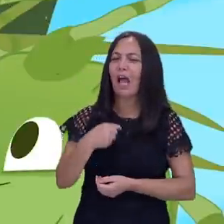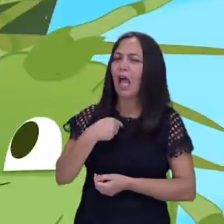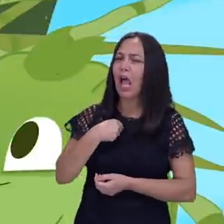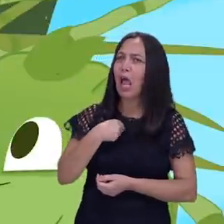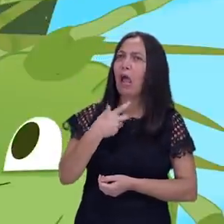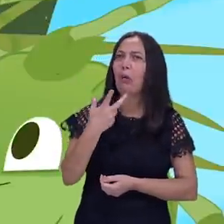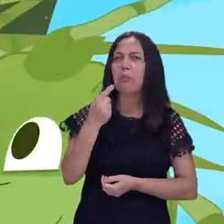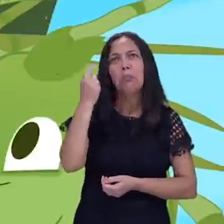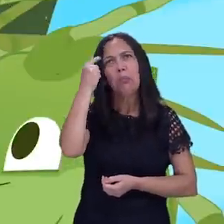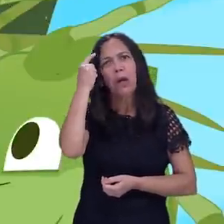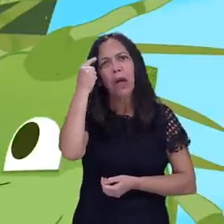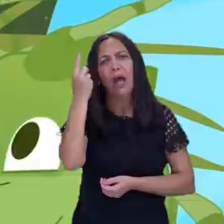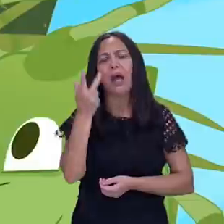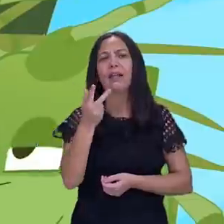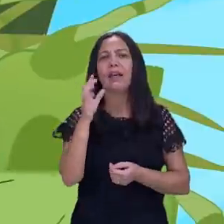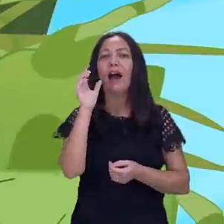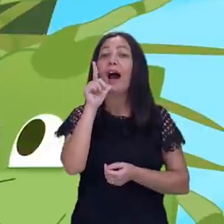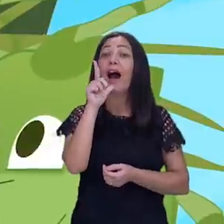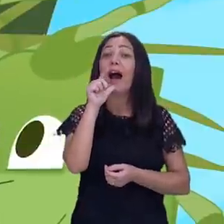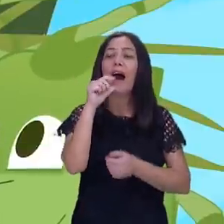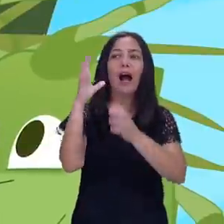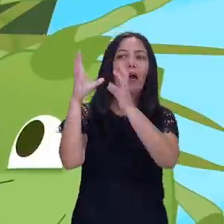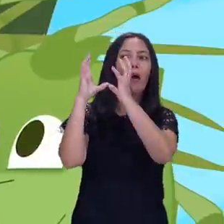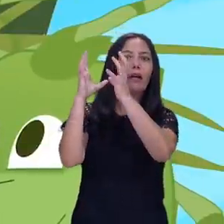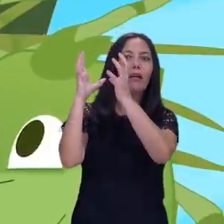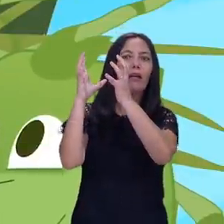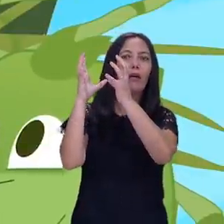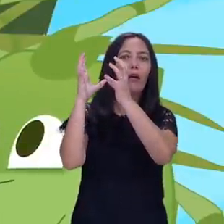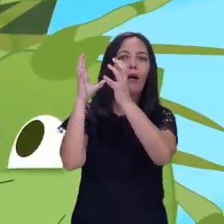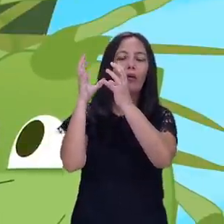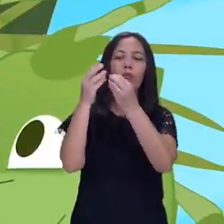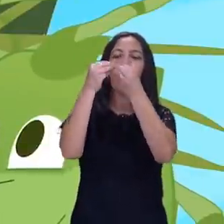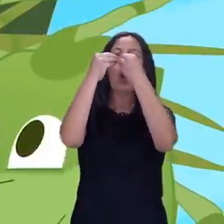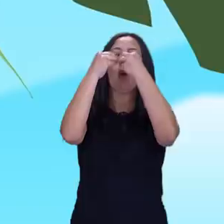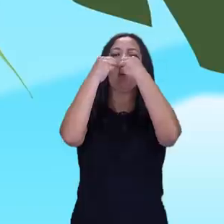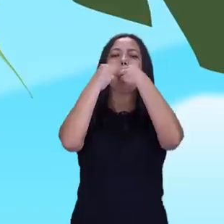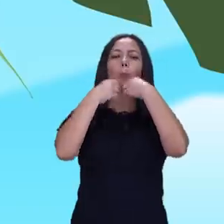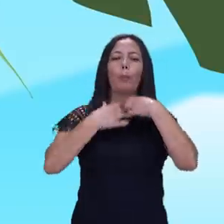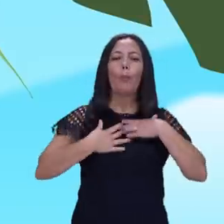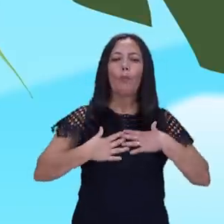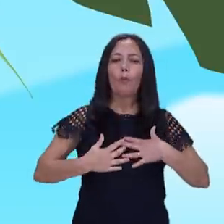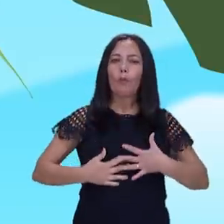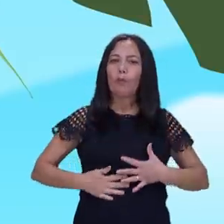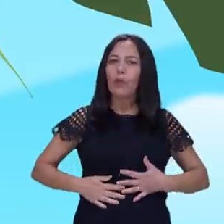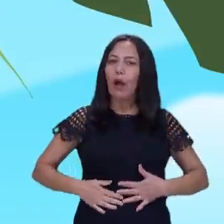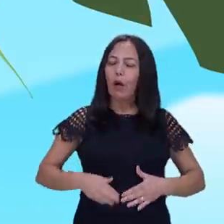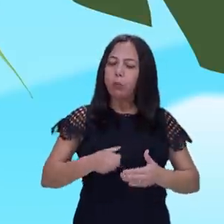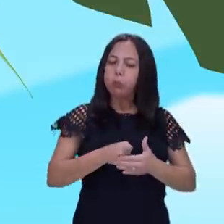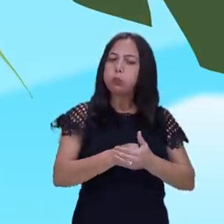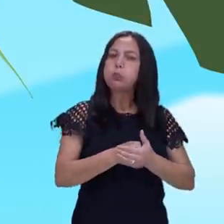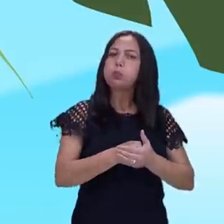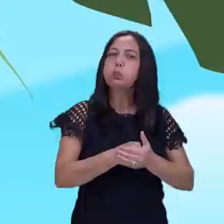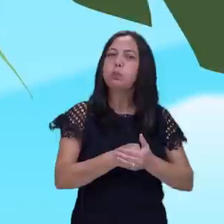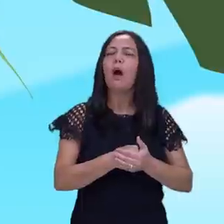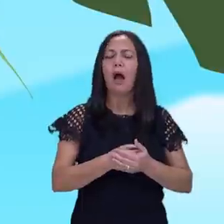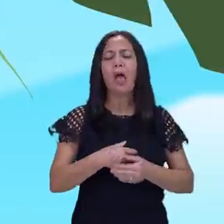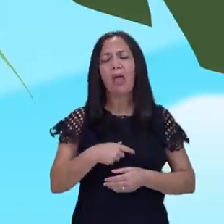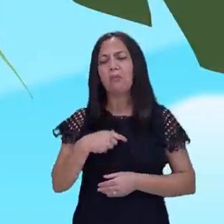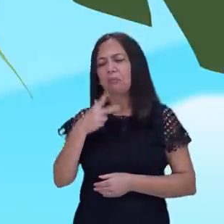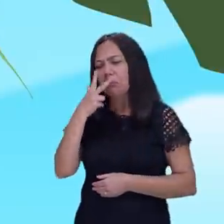Eu acho que a água de coco tá alimentando a gente. É, eu acho que você tá